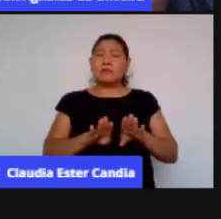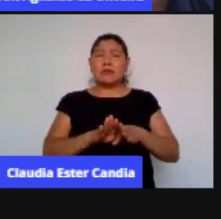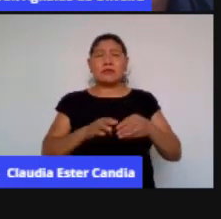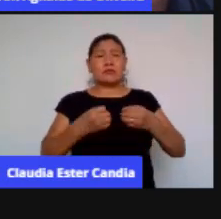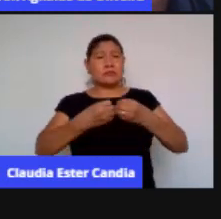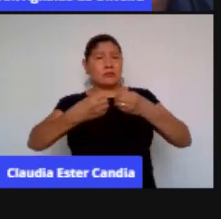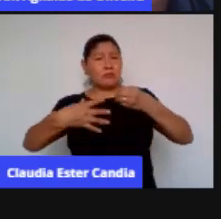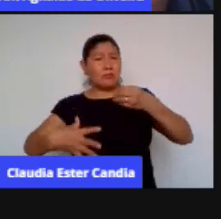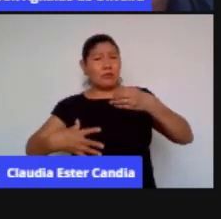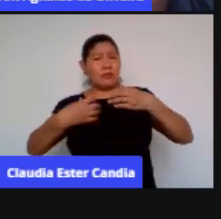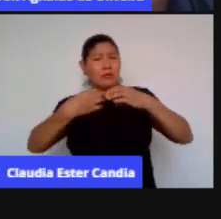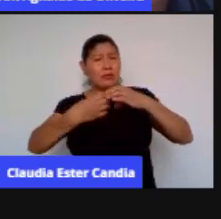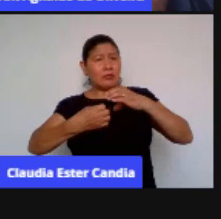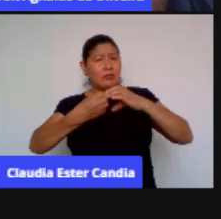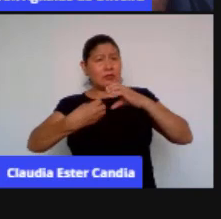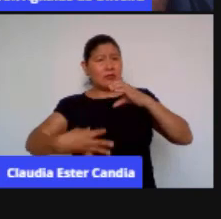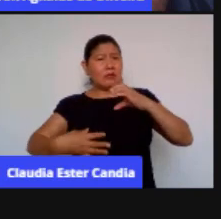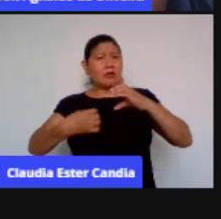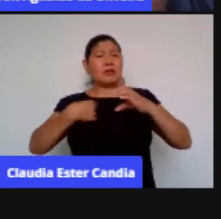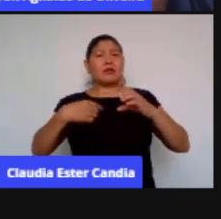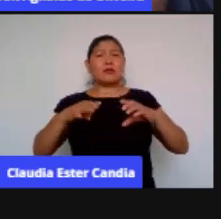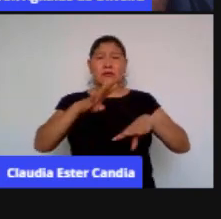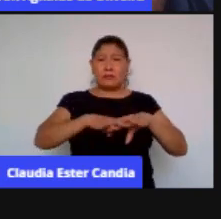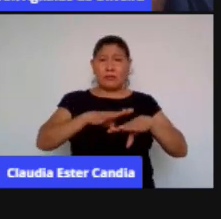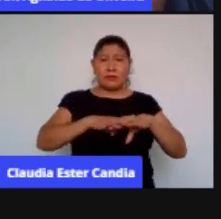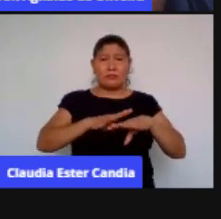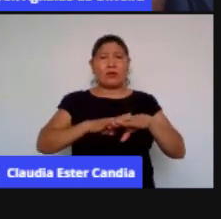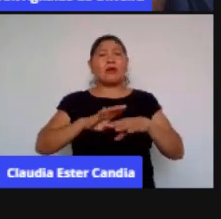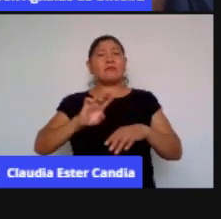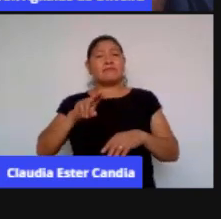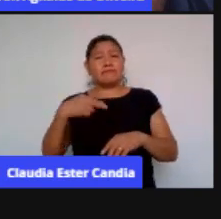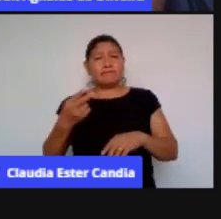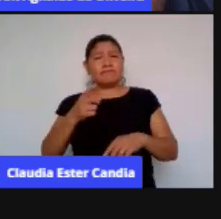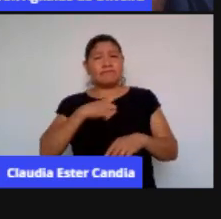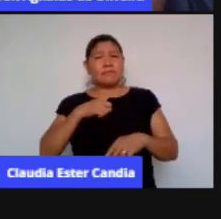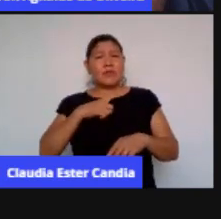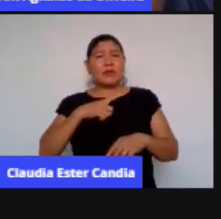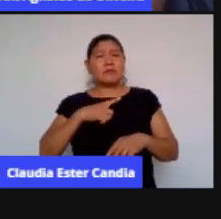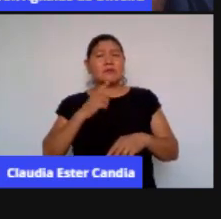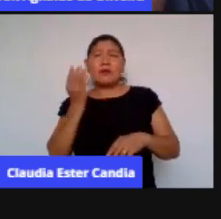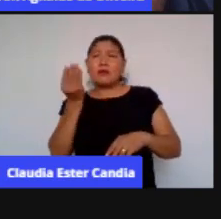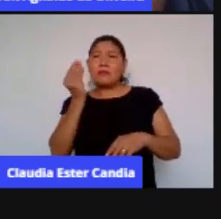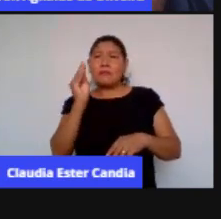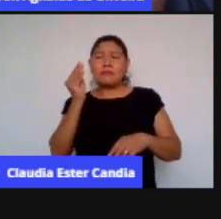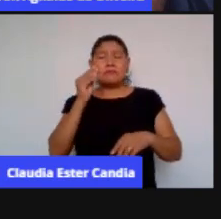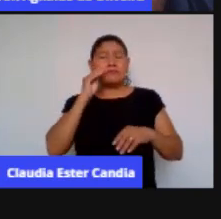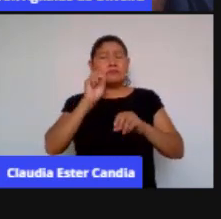nós temos um link que eu acho que está no frame à esquerda, quando vocês abrirem